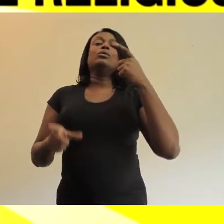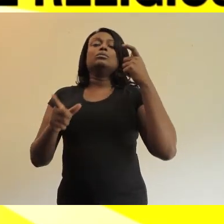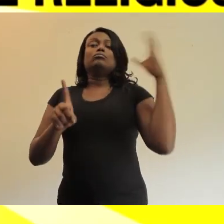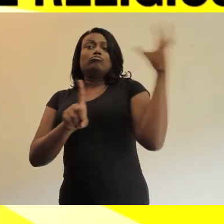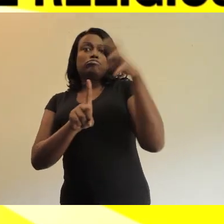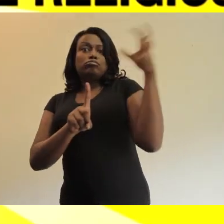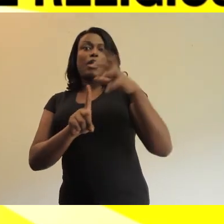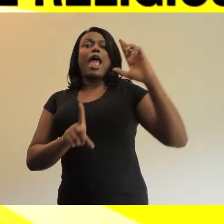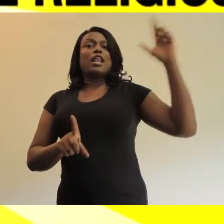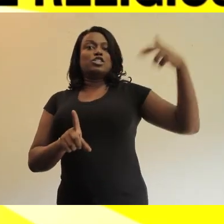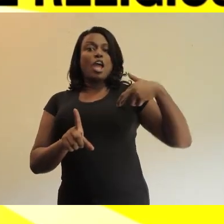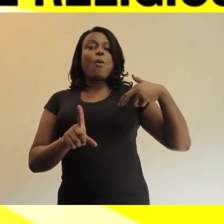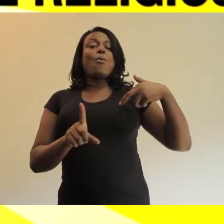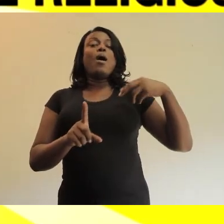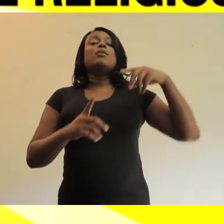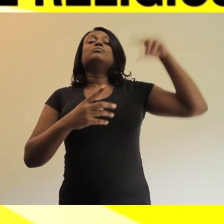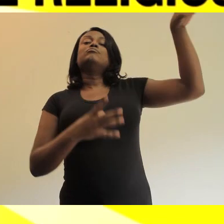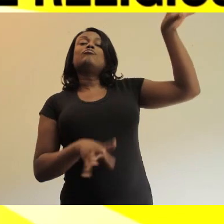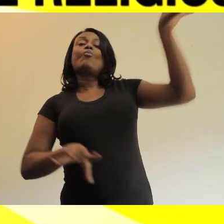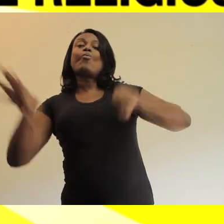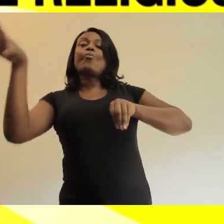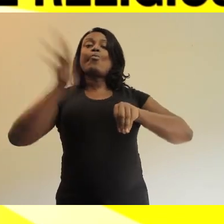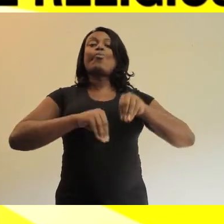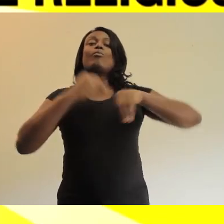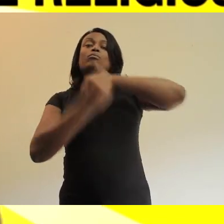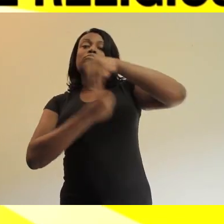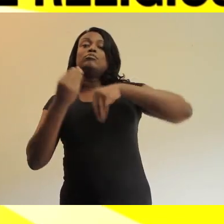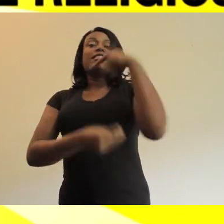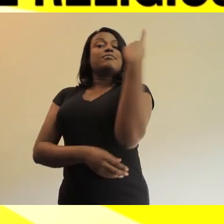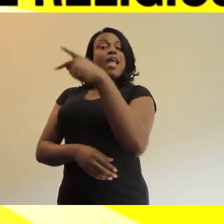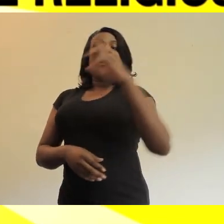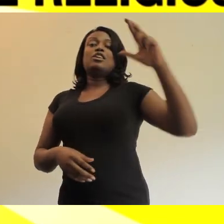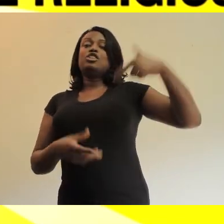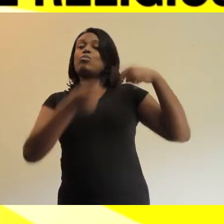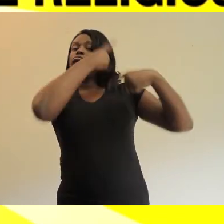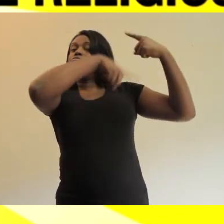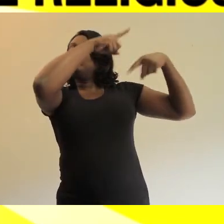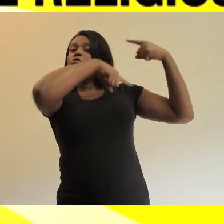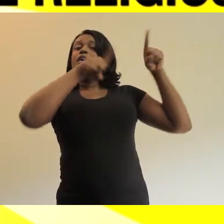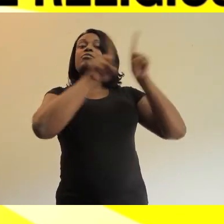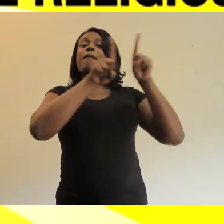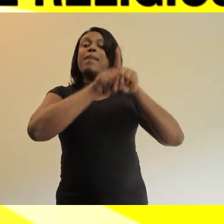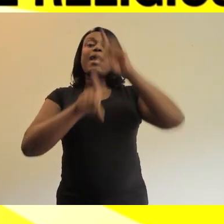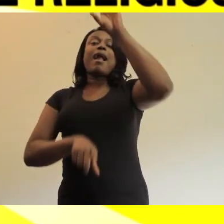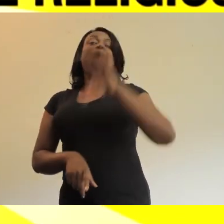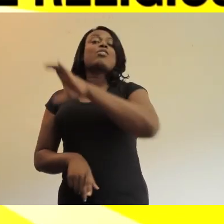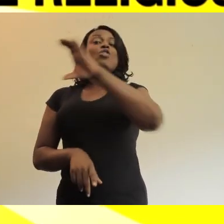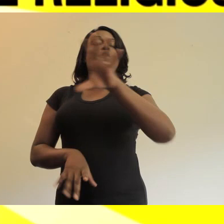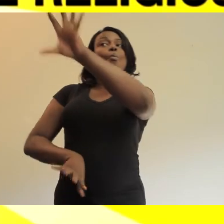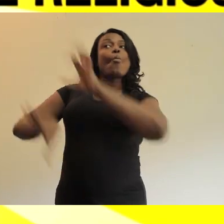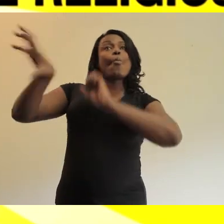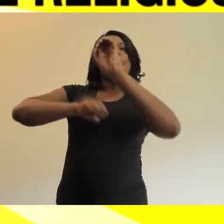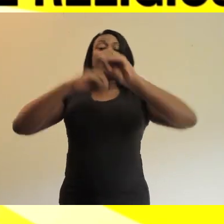elementos diferentes e co existisse no seu sistema de crença tanto elementos do catolicismo imposto quanto de sua própria